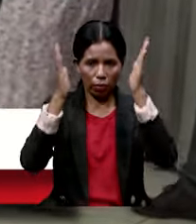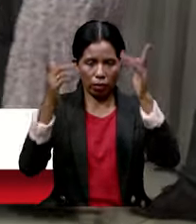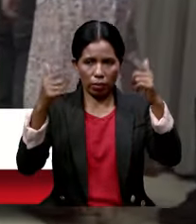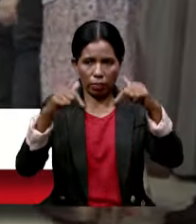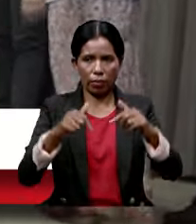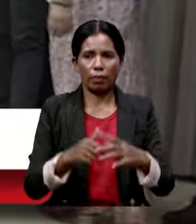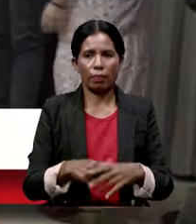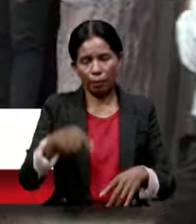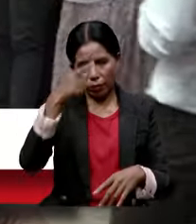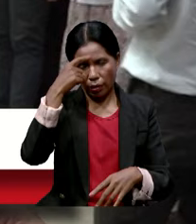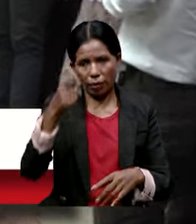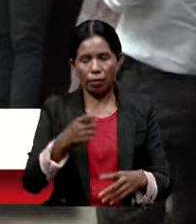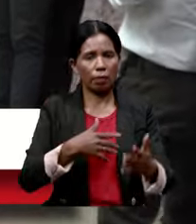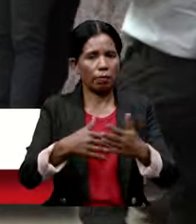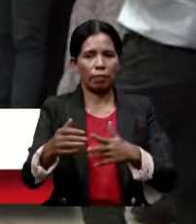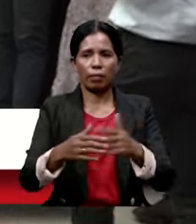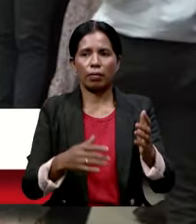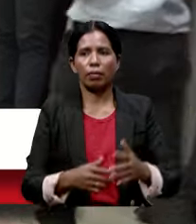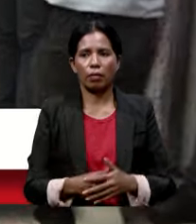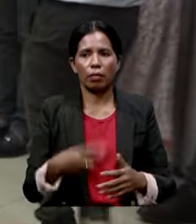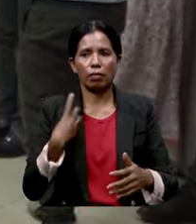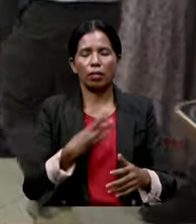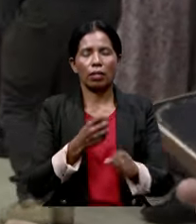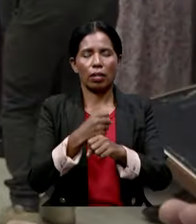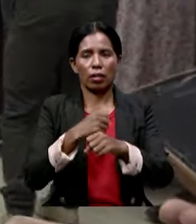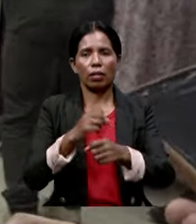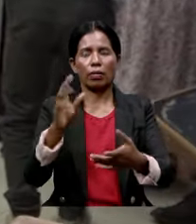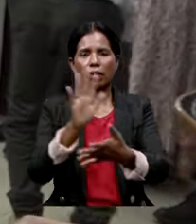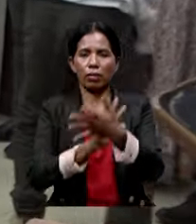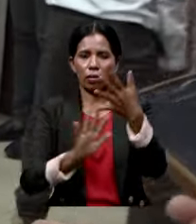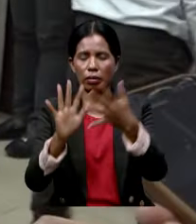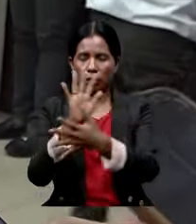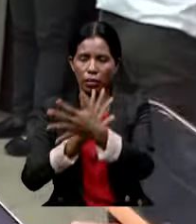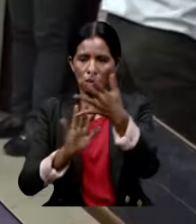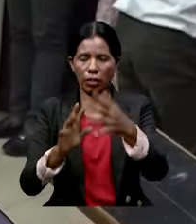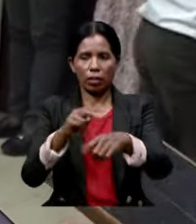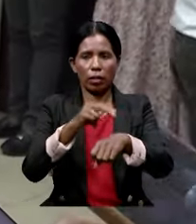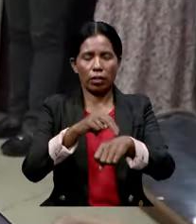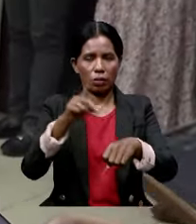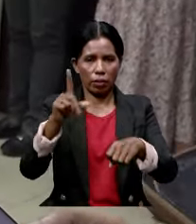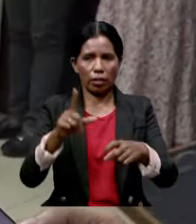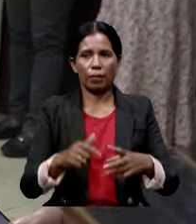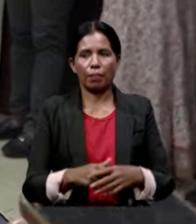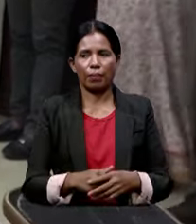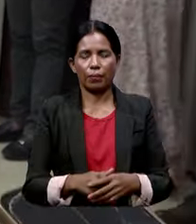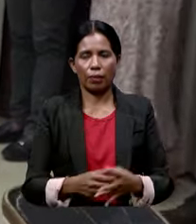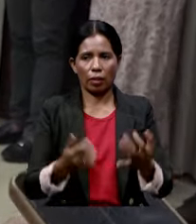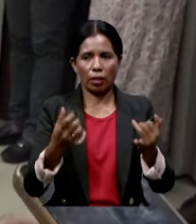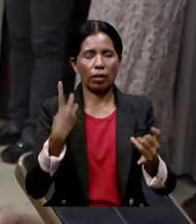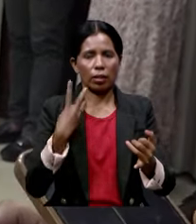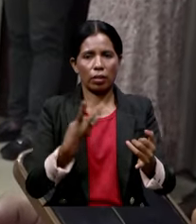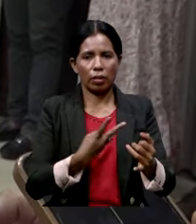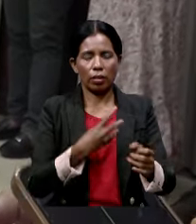tamba bye bye ita halo sermonia nasional ane ita